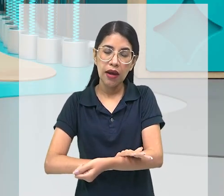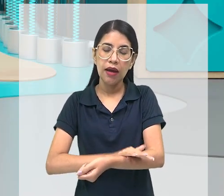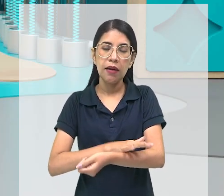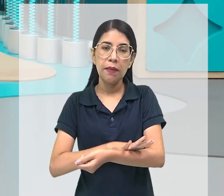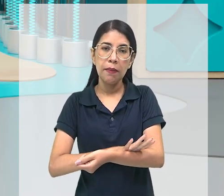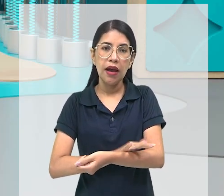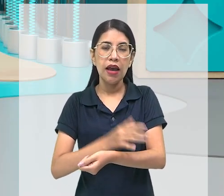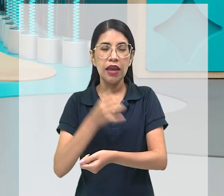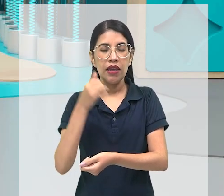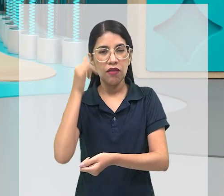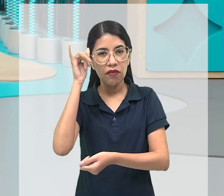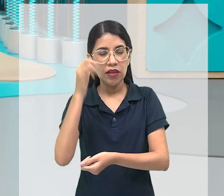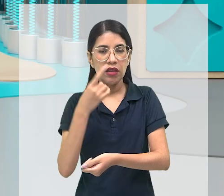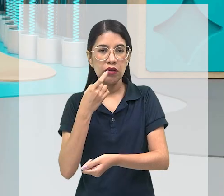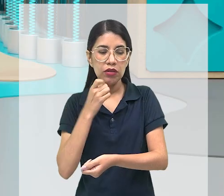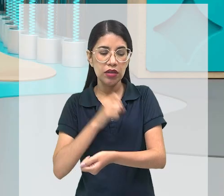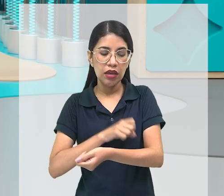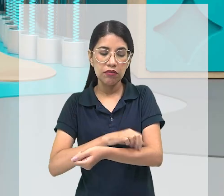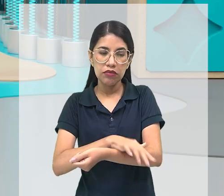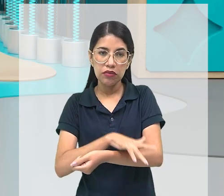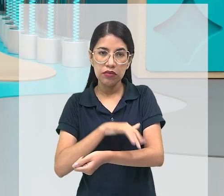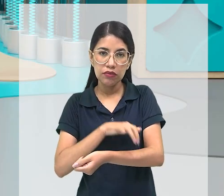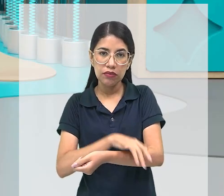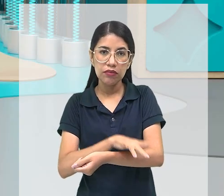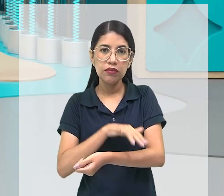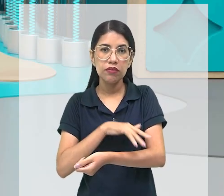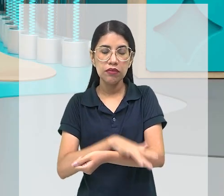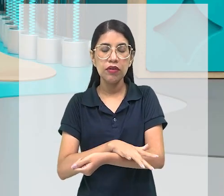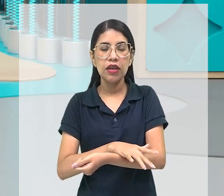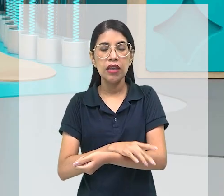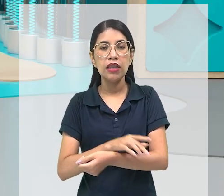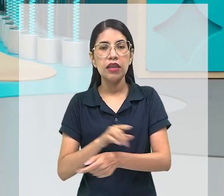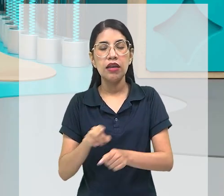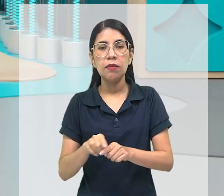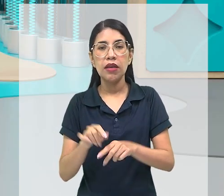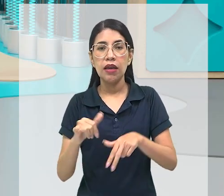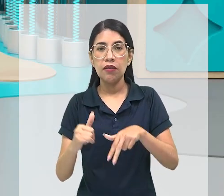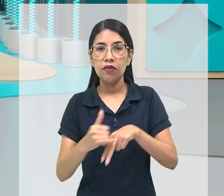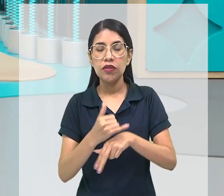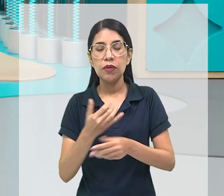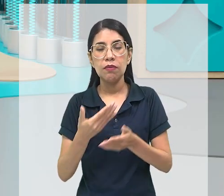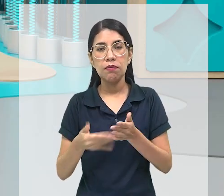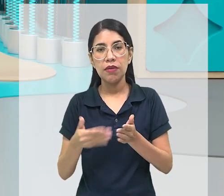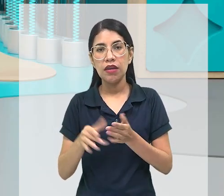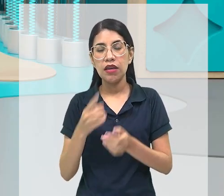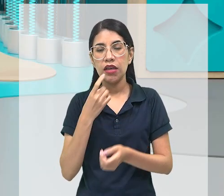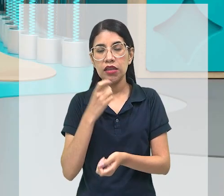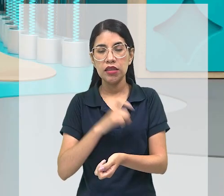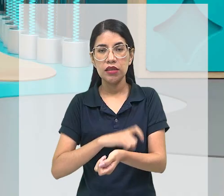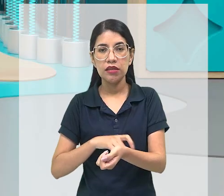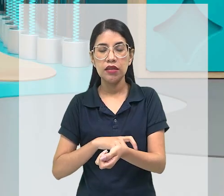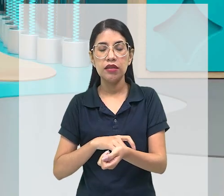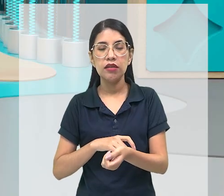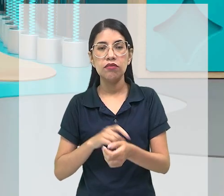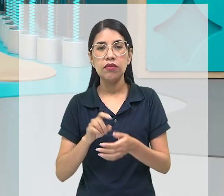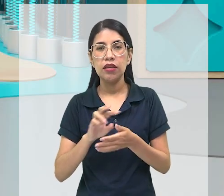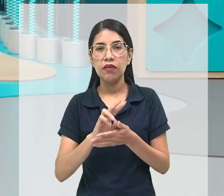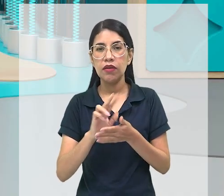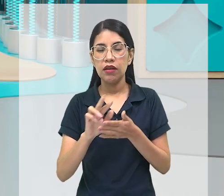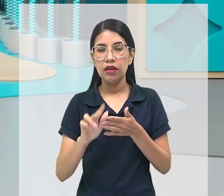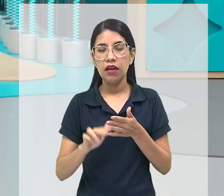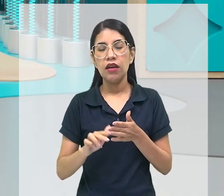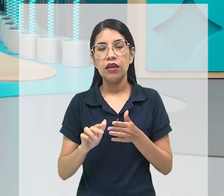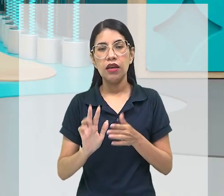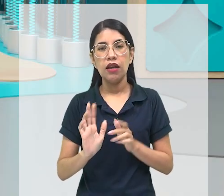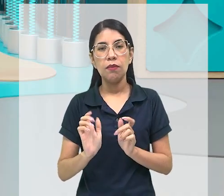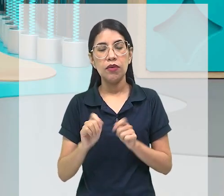para evitar que o sangramento continue saindo e a vítima perca mais sangue, né? Então, todas essas